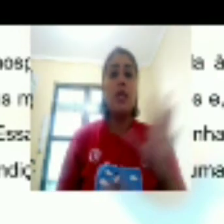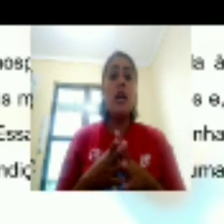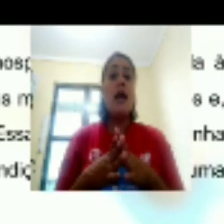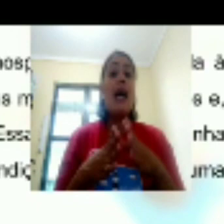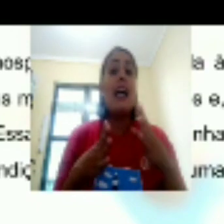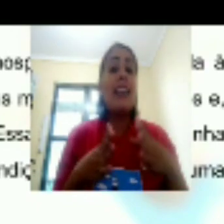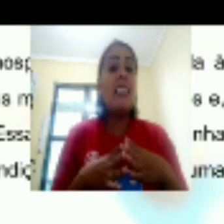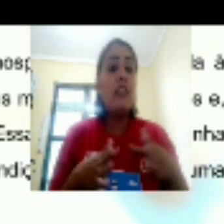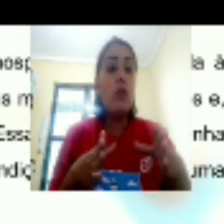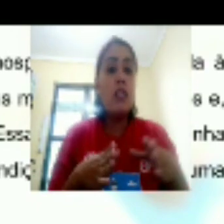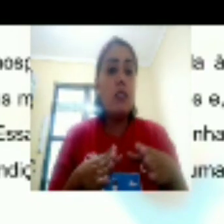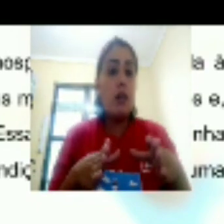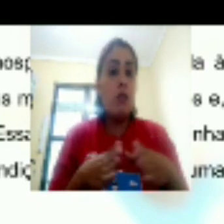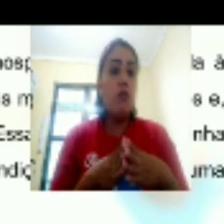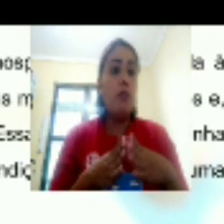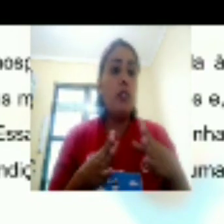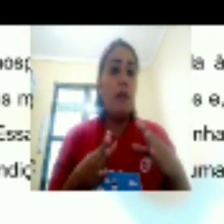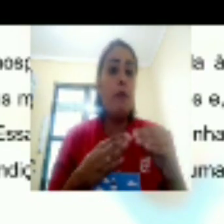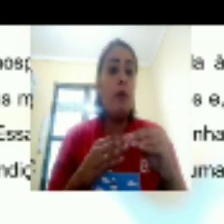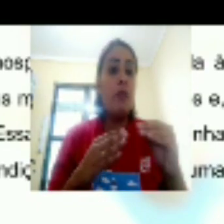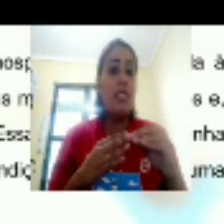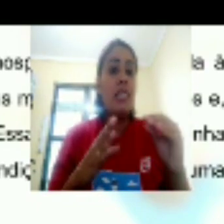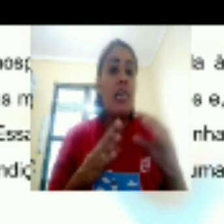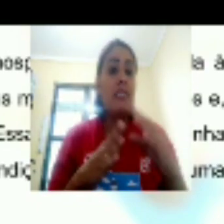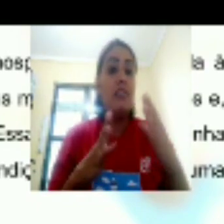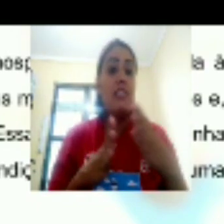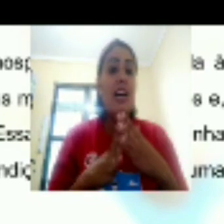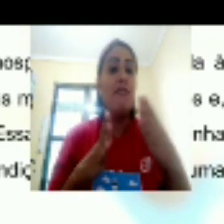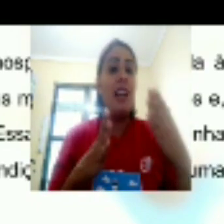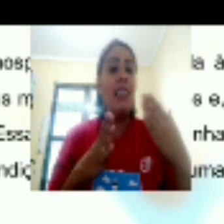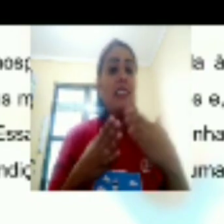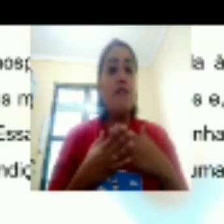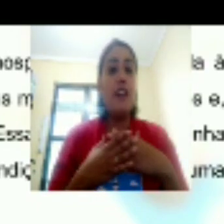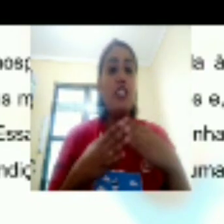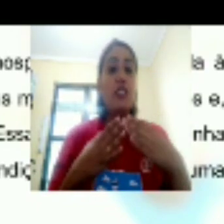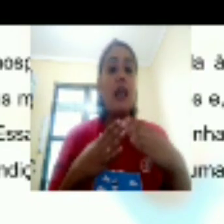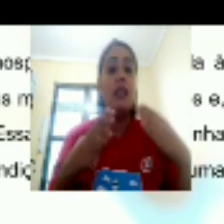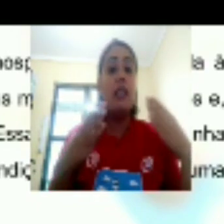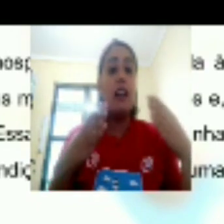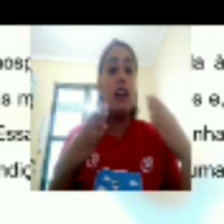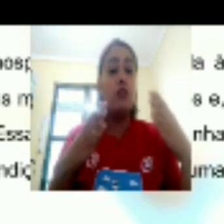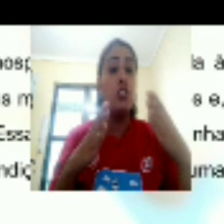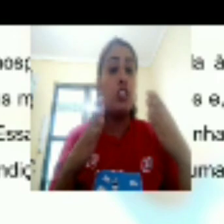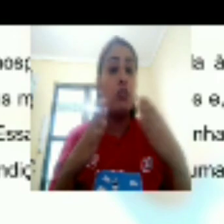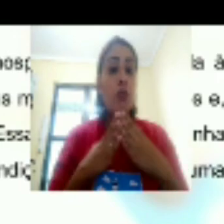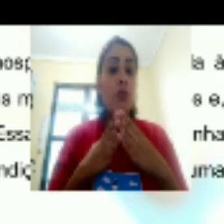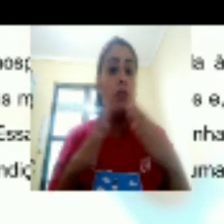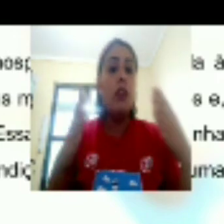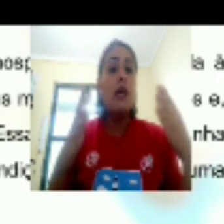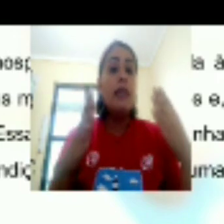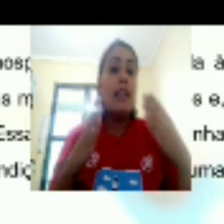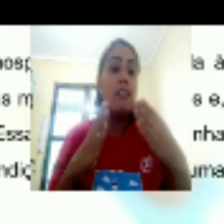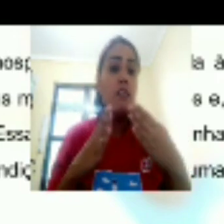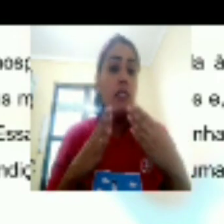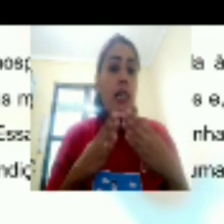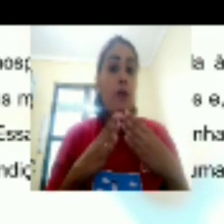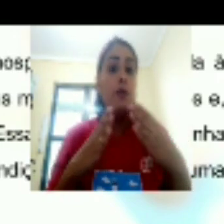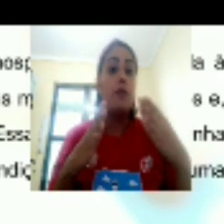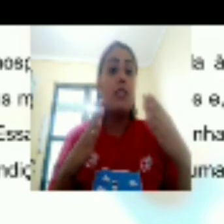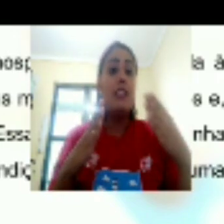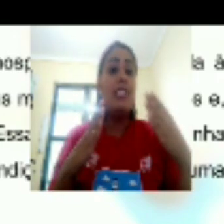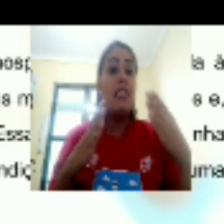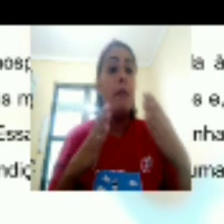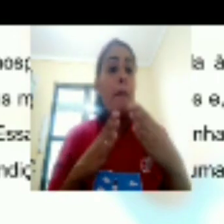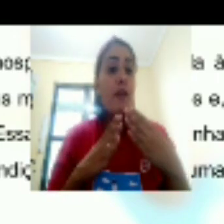disso. A grande atuação do poder público nessa área se dava através do Instituto